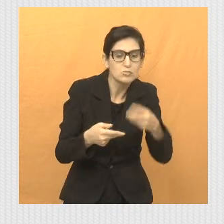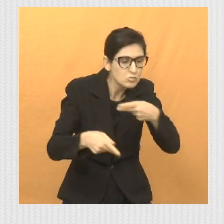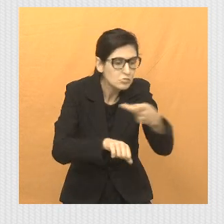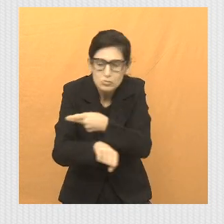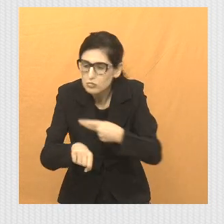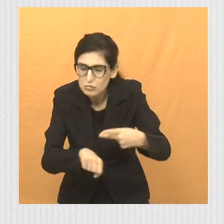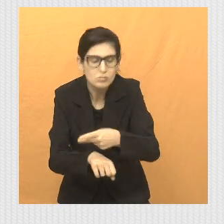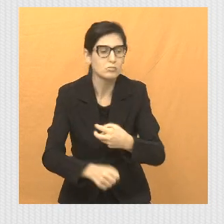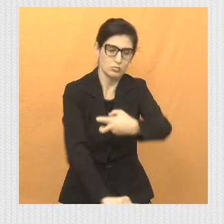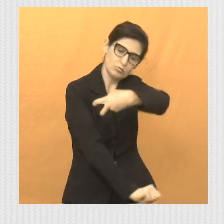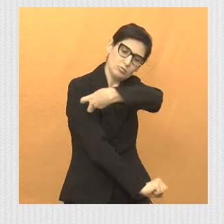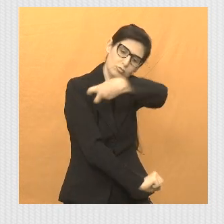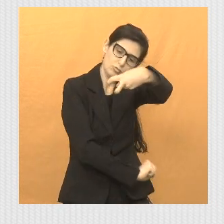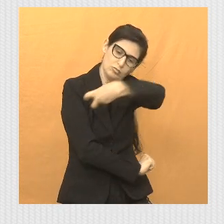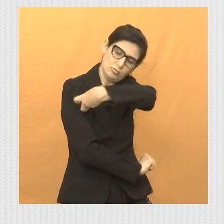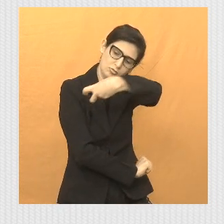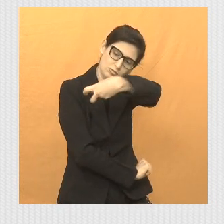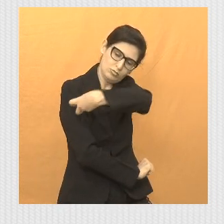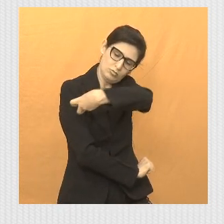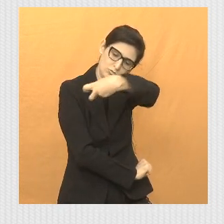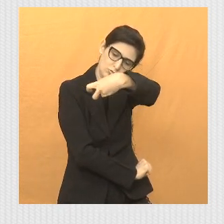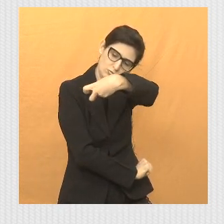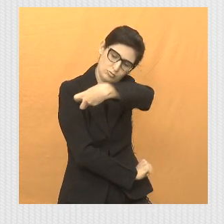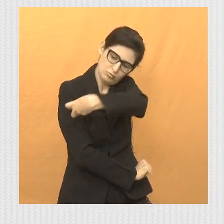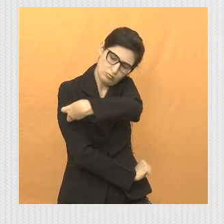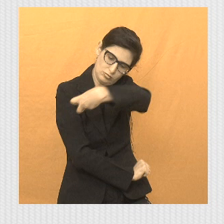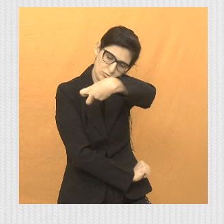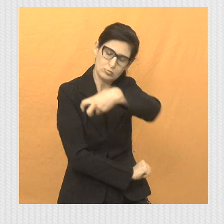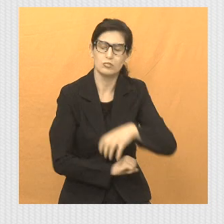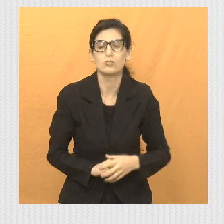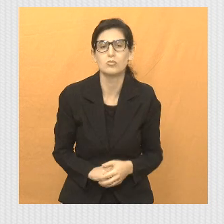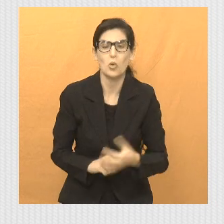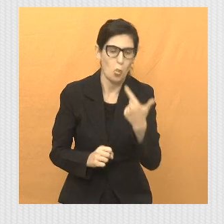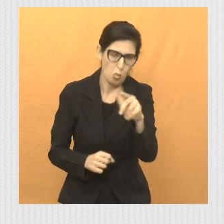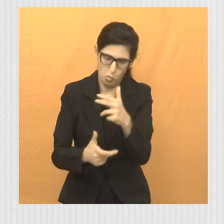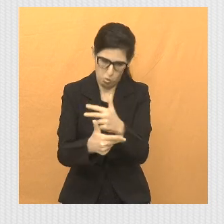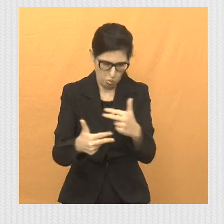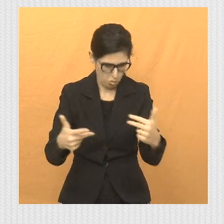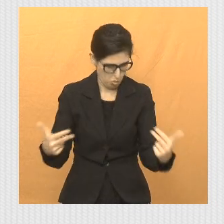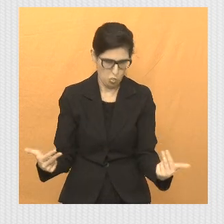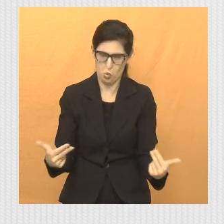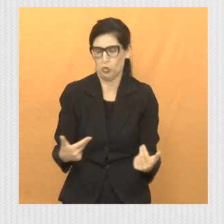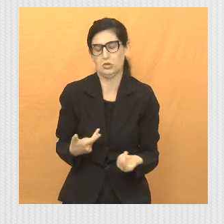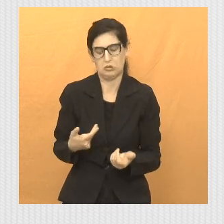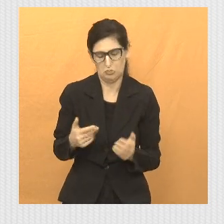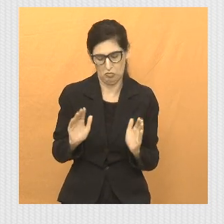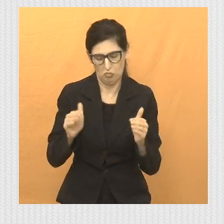vacinação, articulação com outros equipamentos. Pode passar.